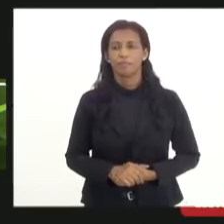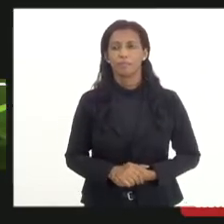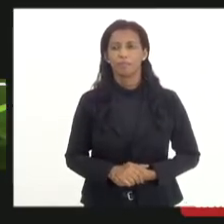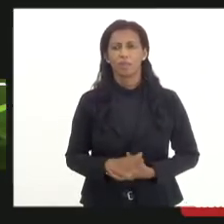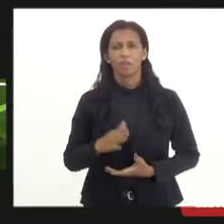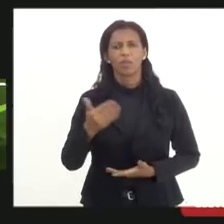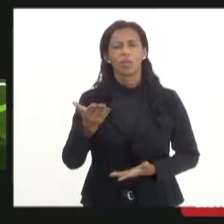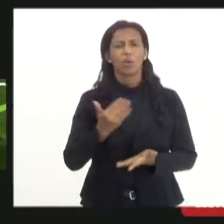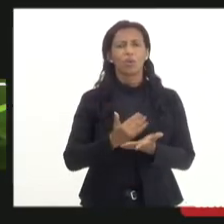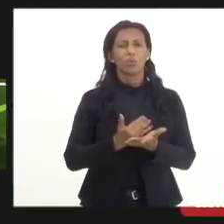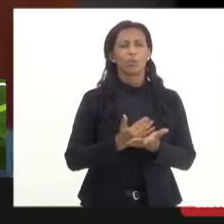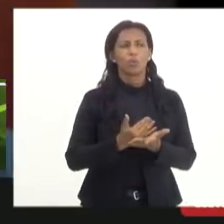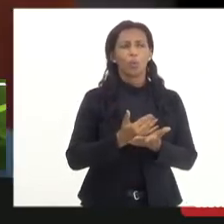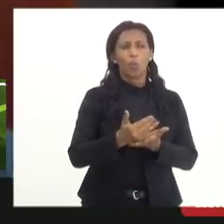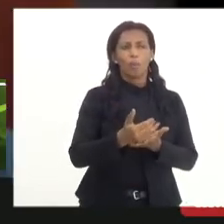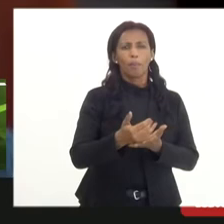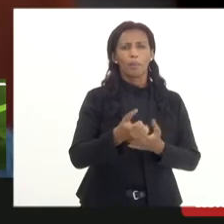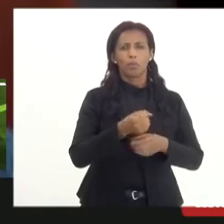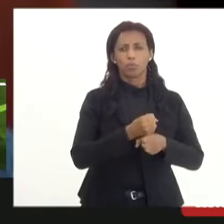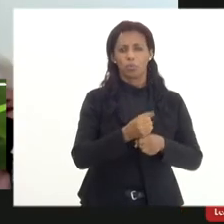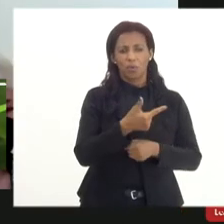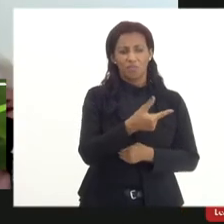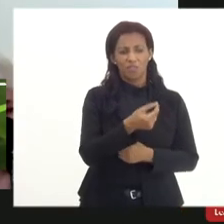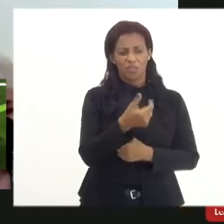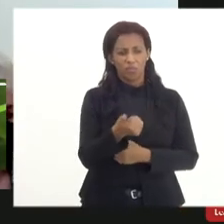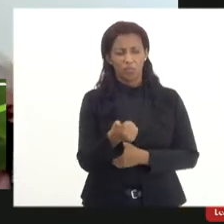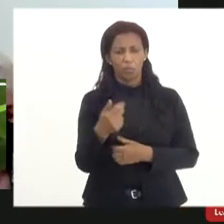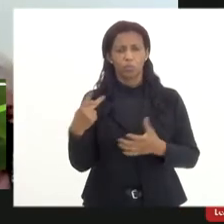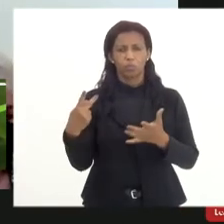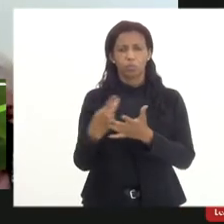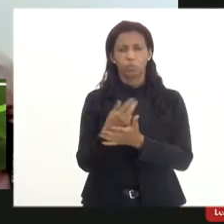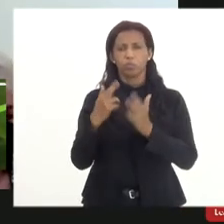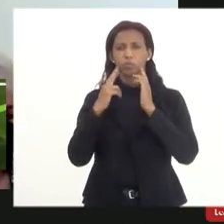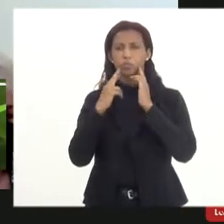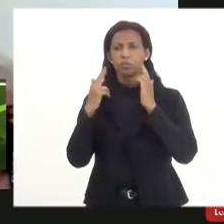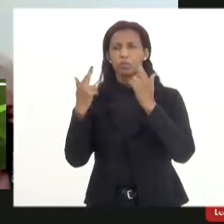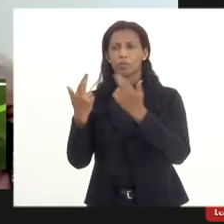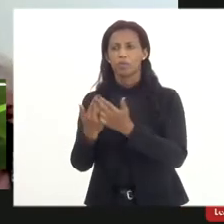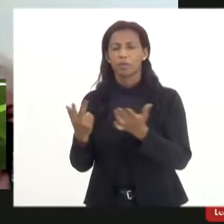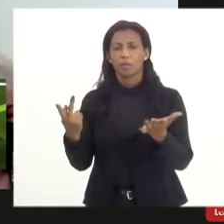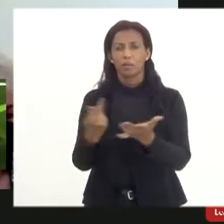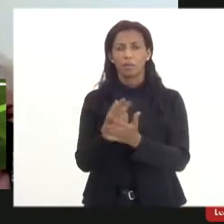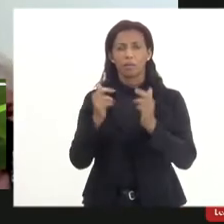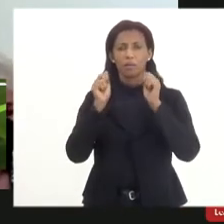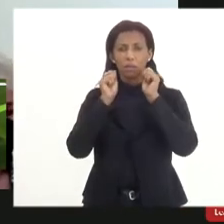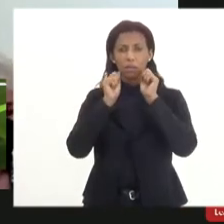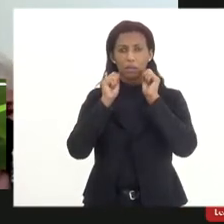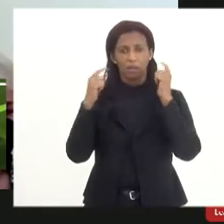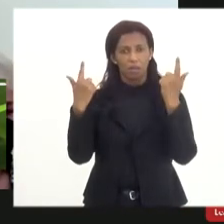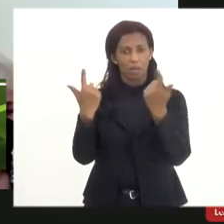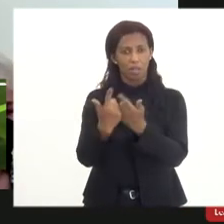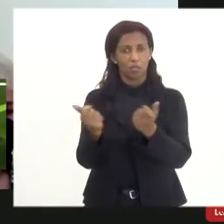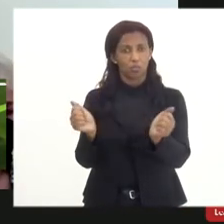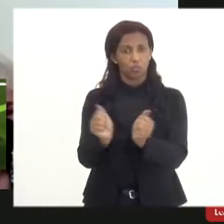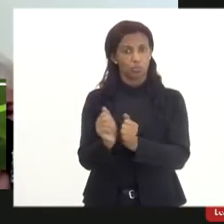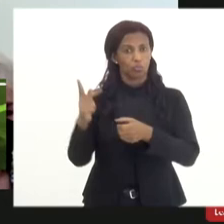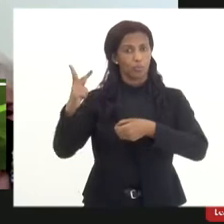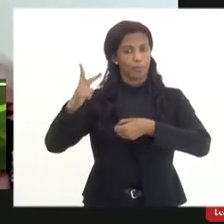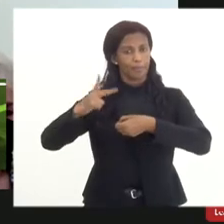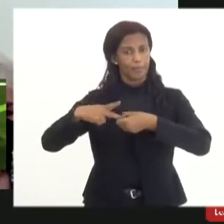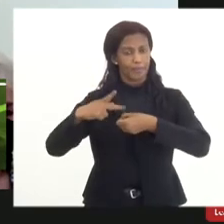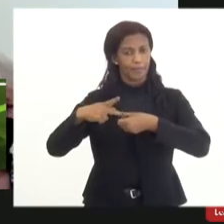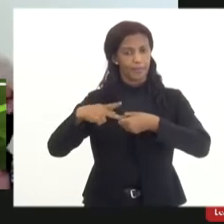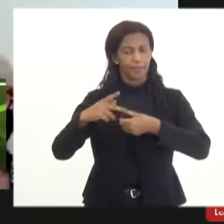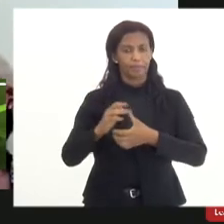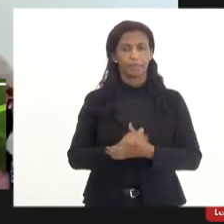Logo no início do ano, em decorrência de uma reunião que fizemos pela Alerj com a Petrobras,